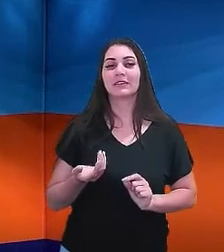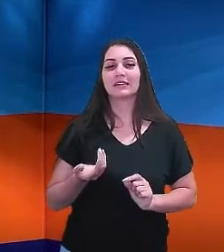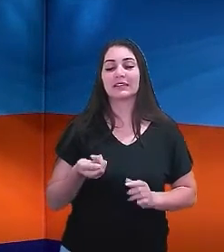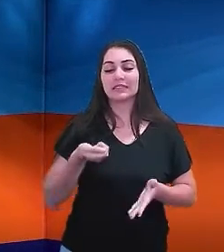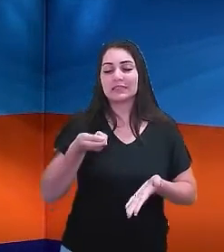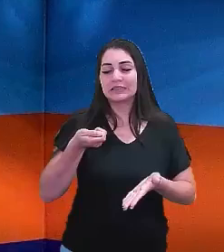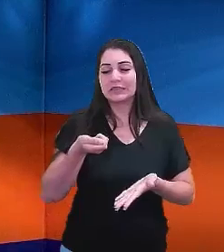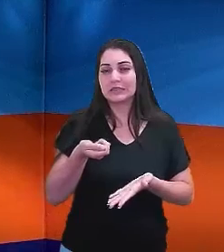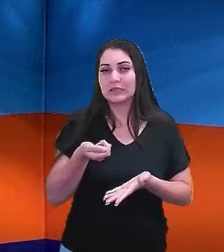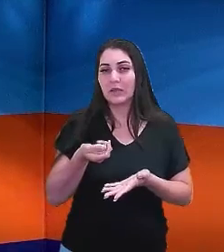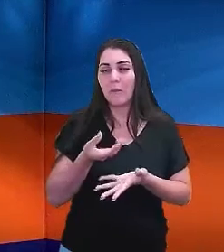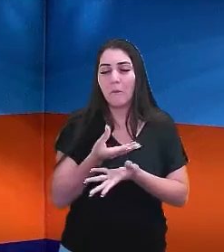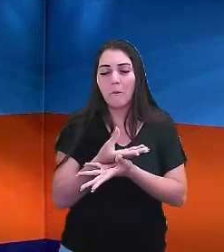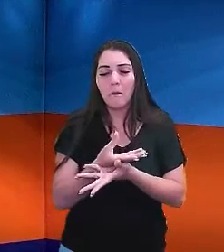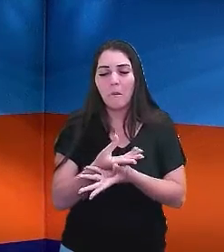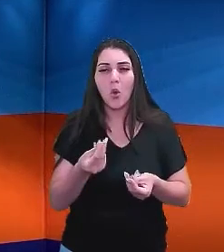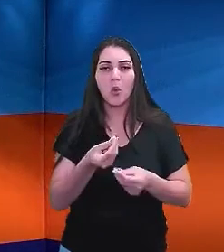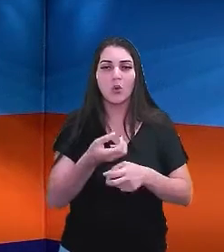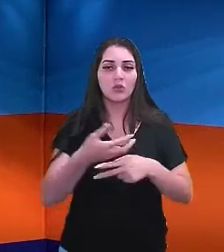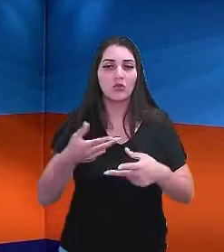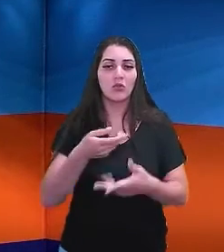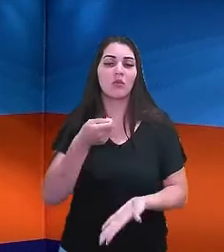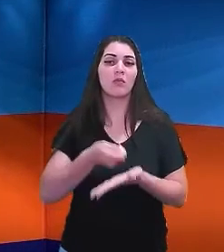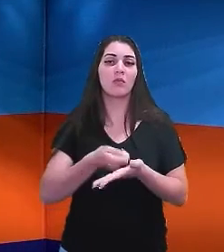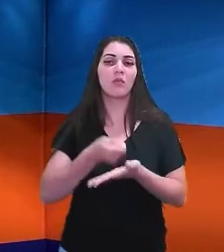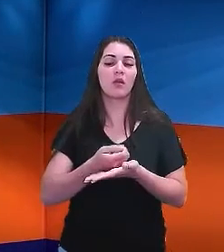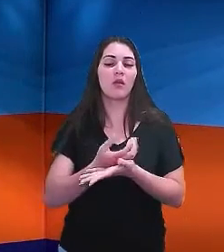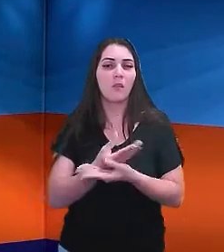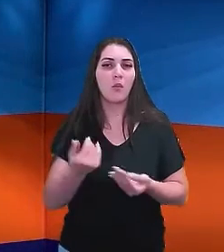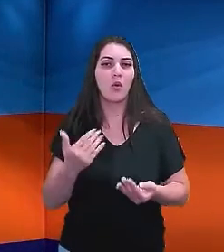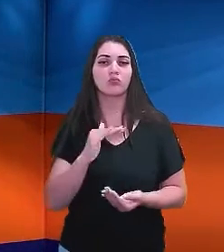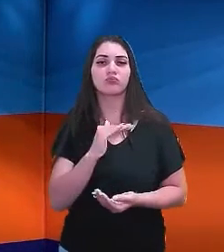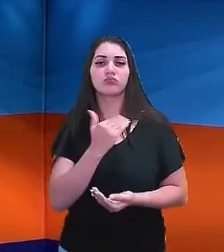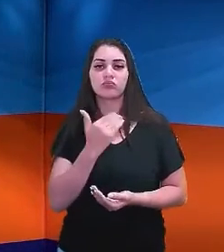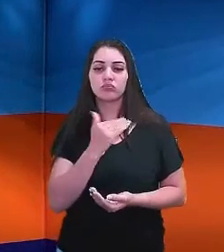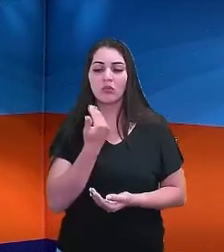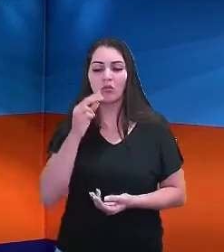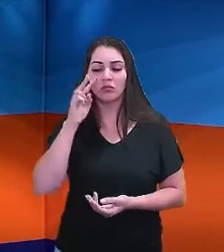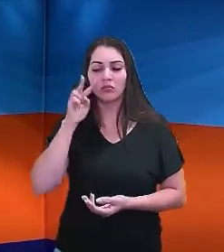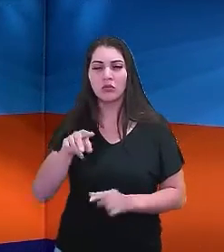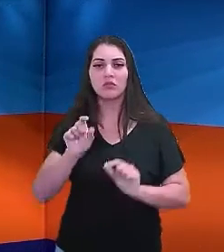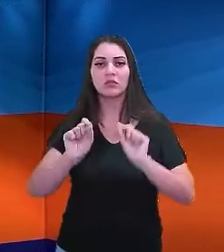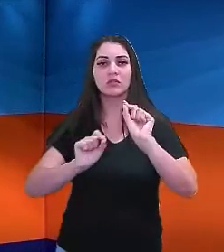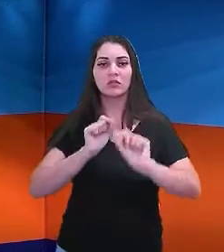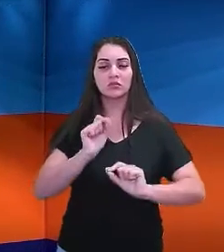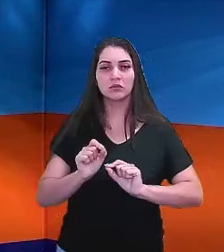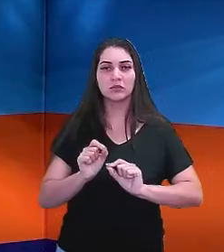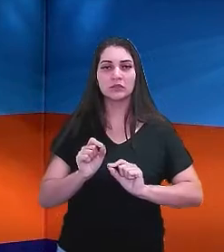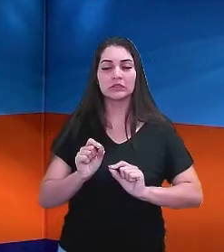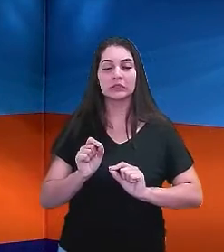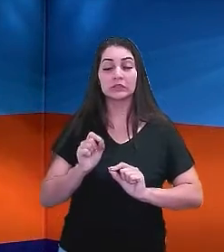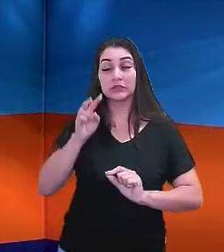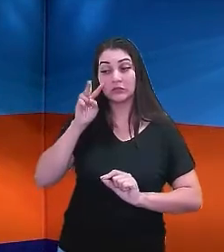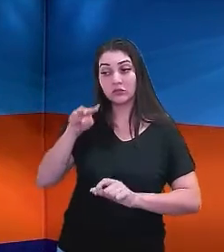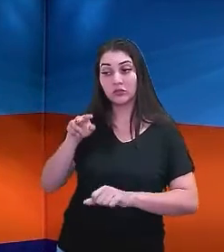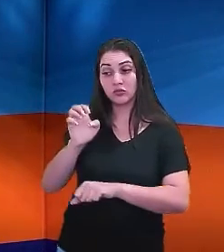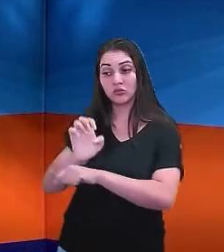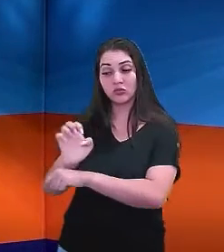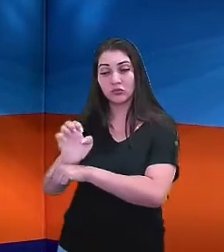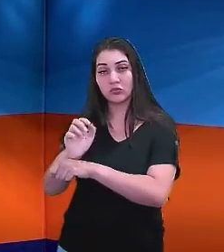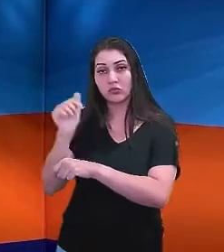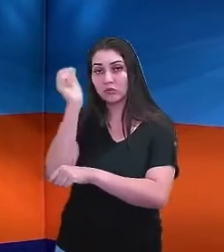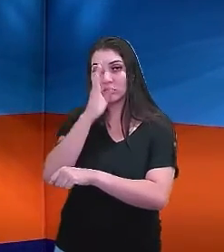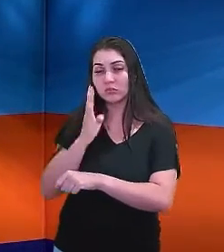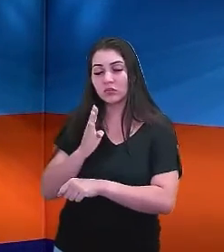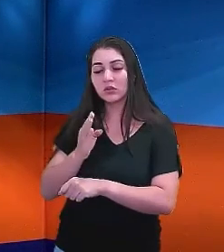do Estado, contribuiu para muitas mortes e para uma visão sobre o Estado brasileiro